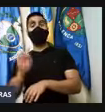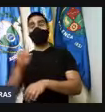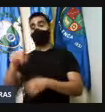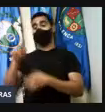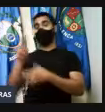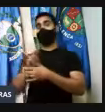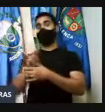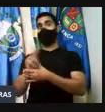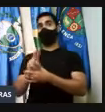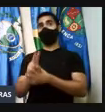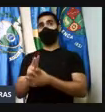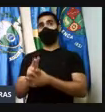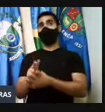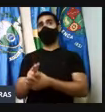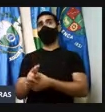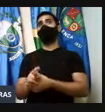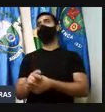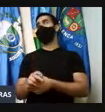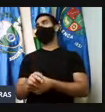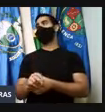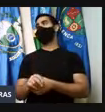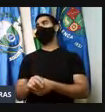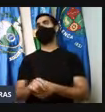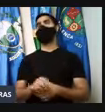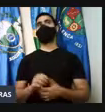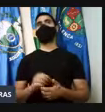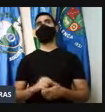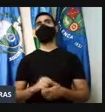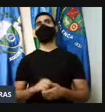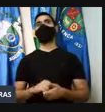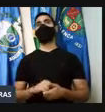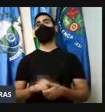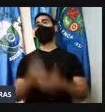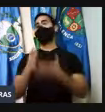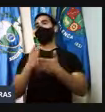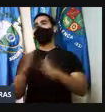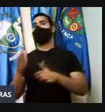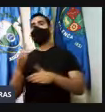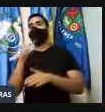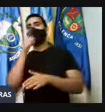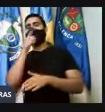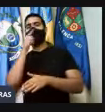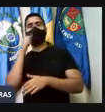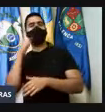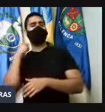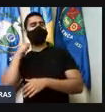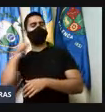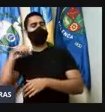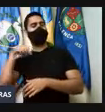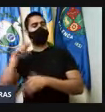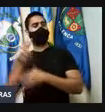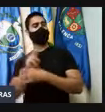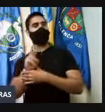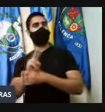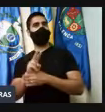Valença, para a gente poder acabar com o esgoto na vala aqui no município de Valença. Só